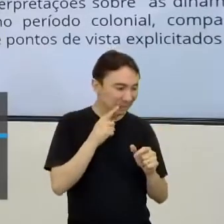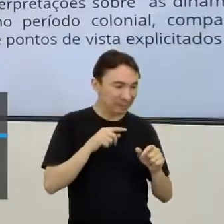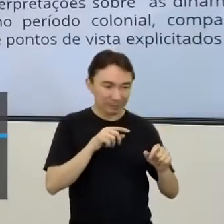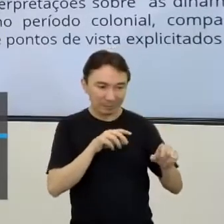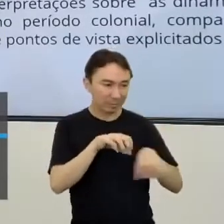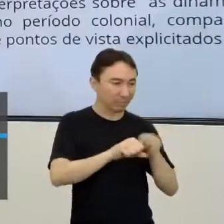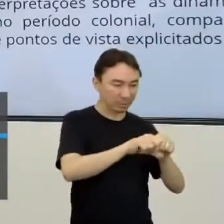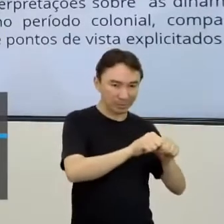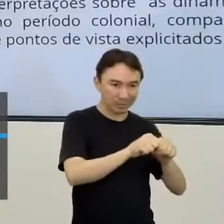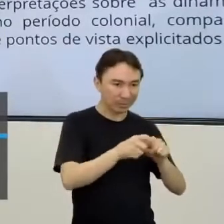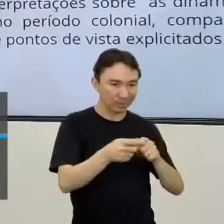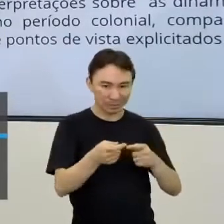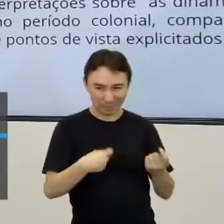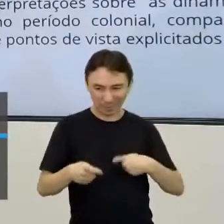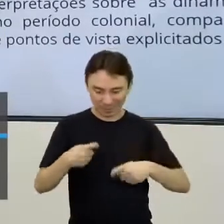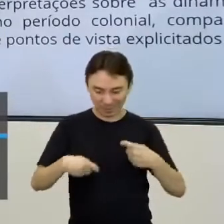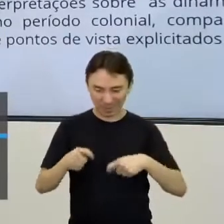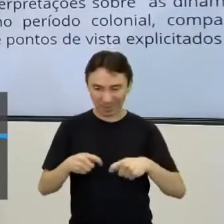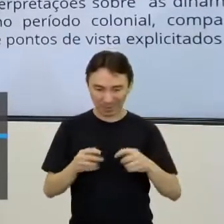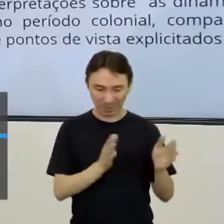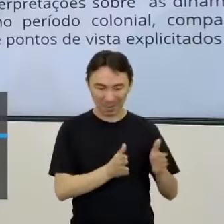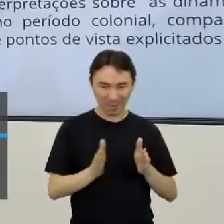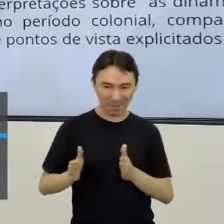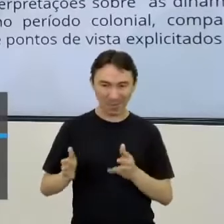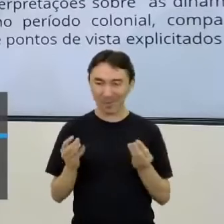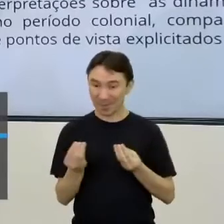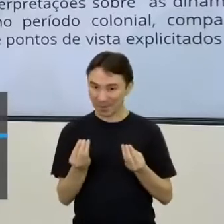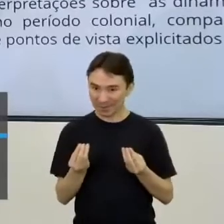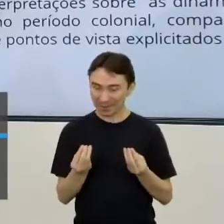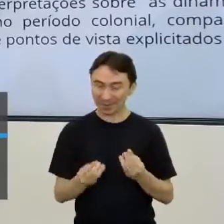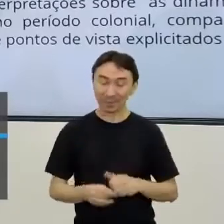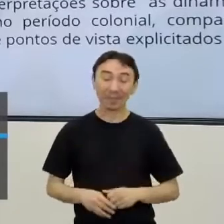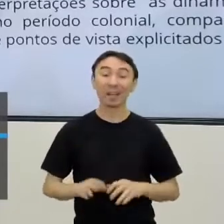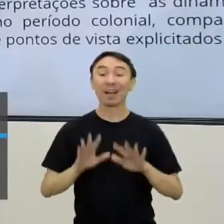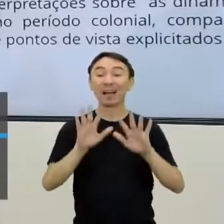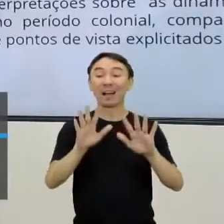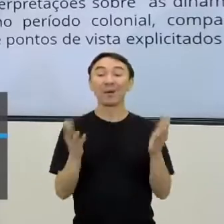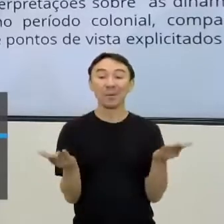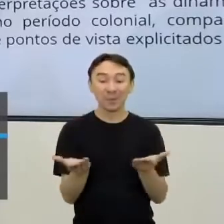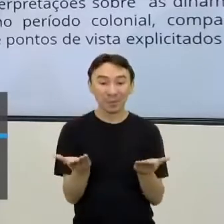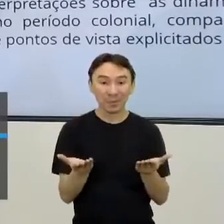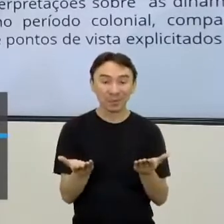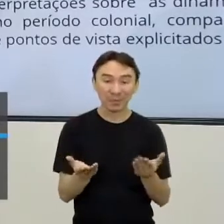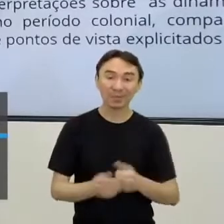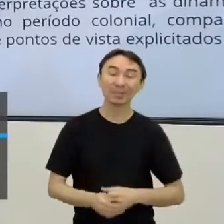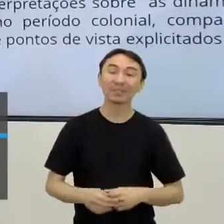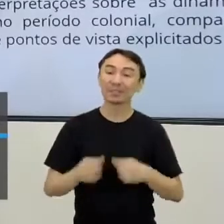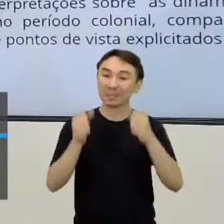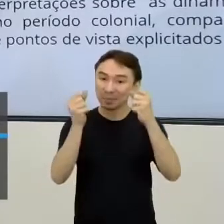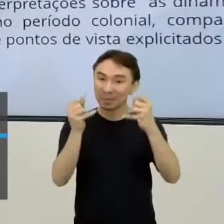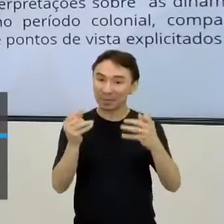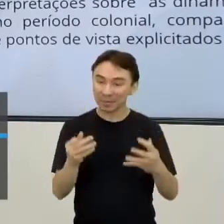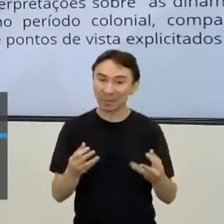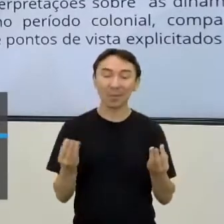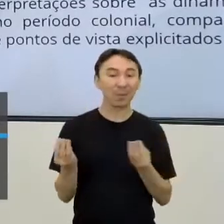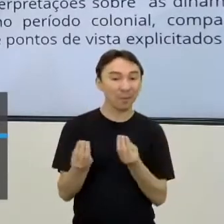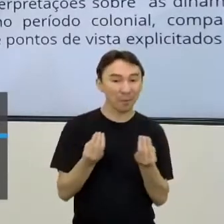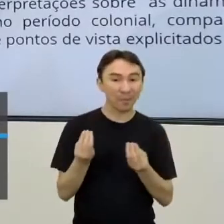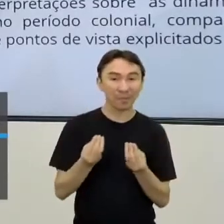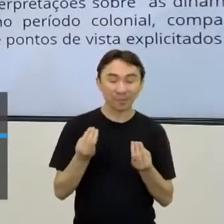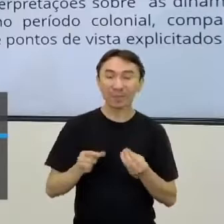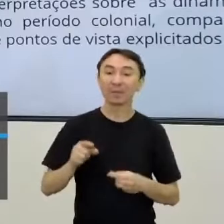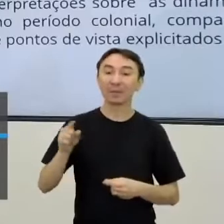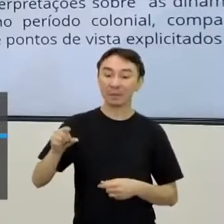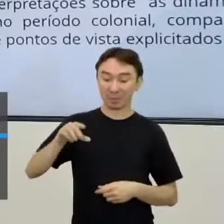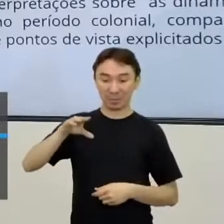espanhola. Hoje, nós vamos ver como foi organizado a colonização